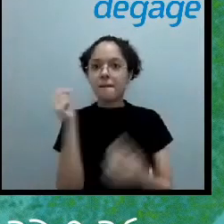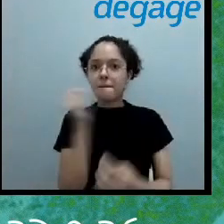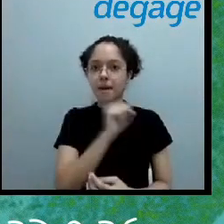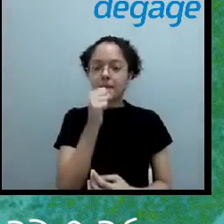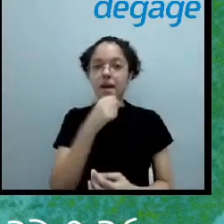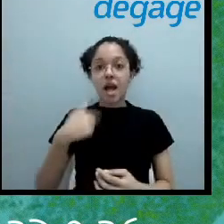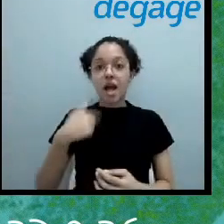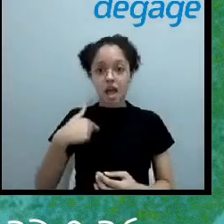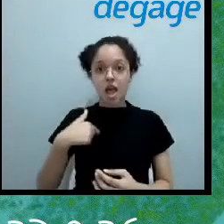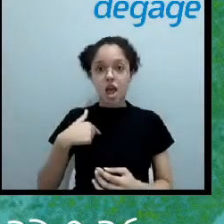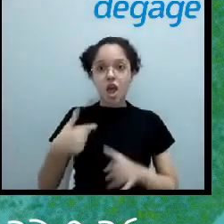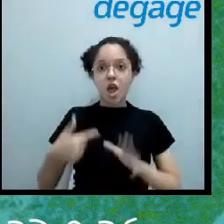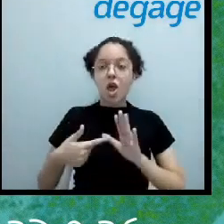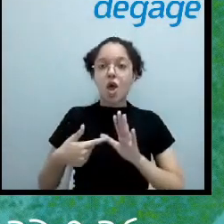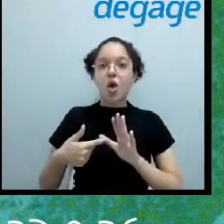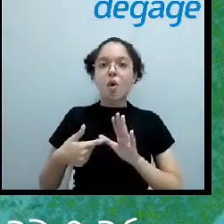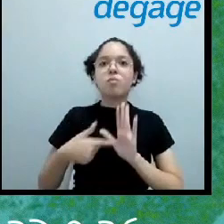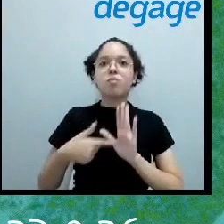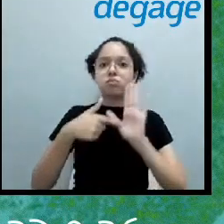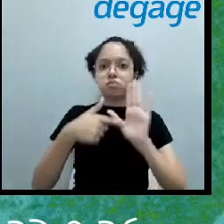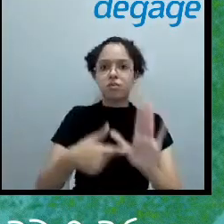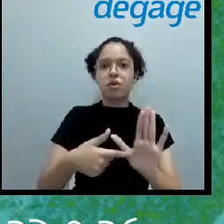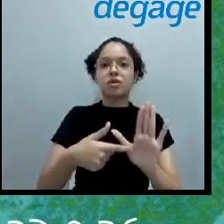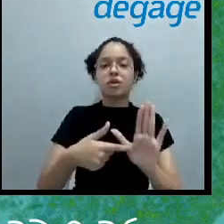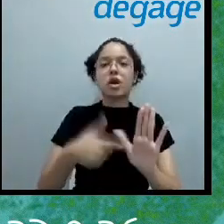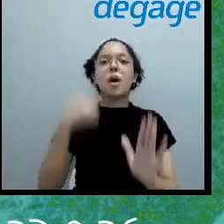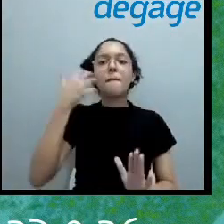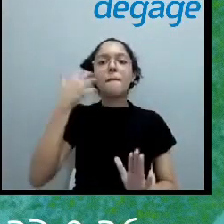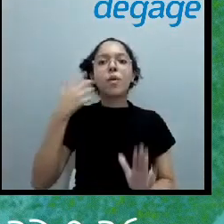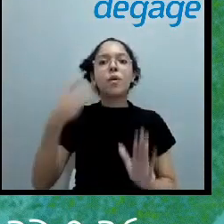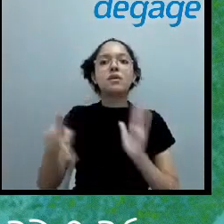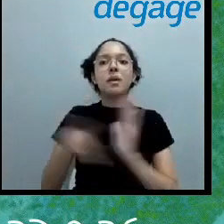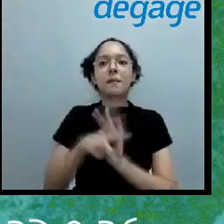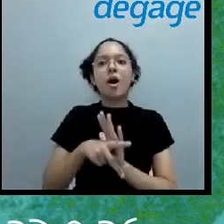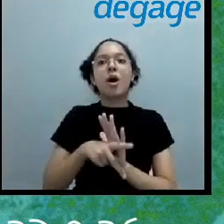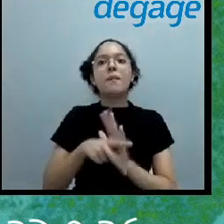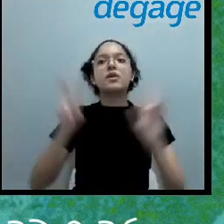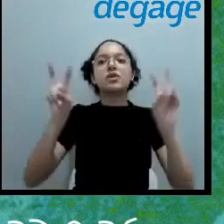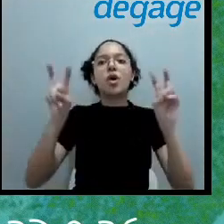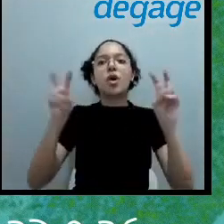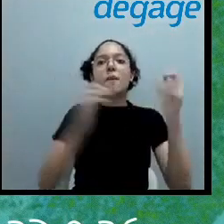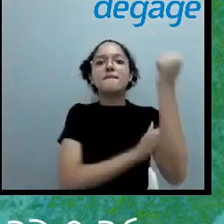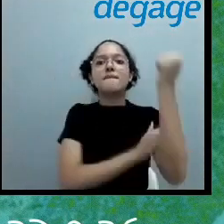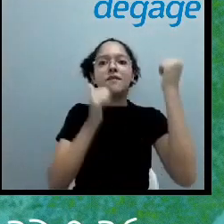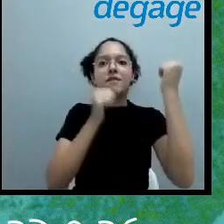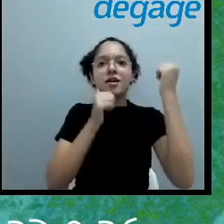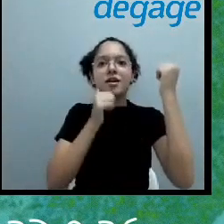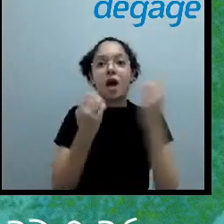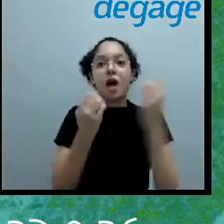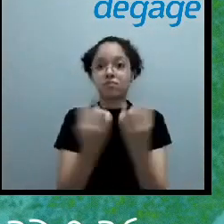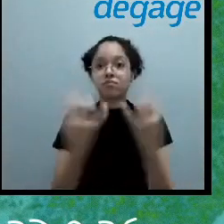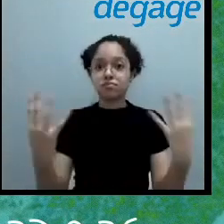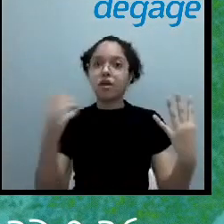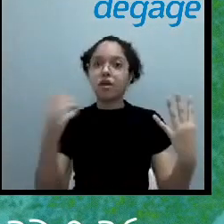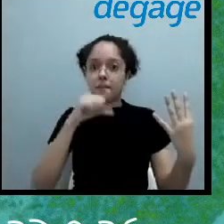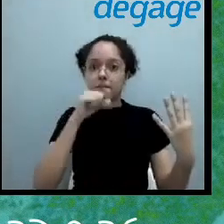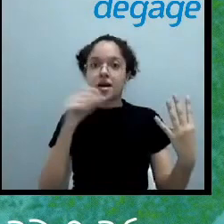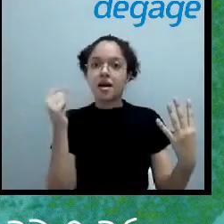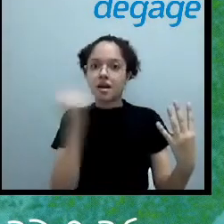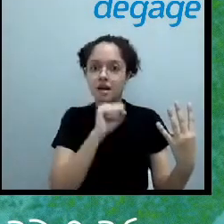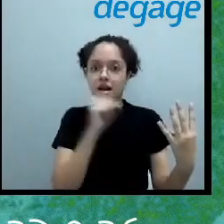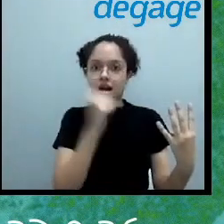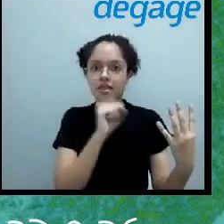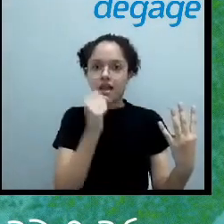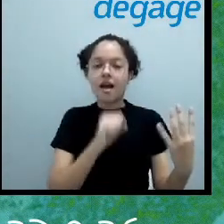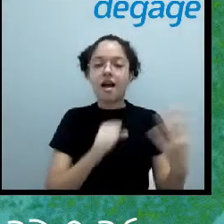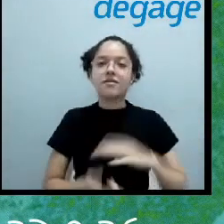é samba feminista, que é uma música até que eu fiz para Tavi, para elas cantarem. E aí eu tinha um final da música que eu não gostava, assim, eu tinha